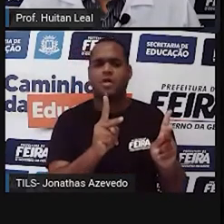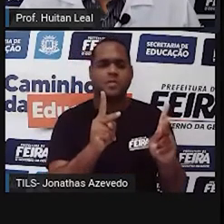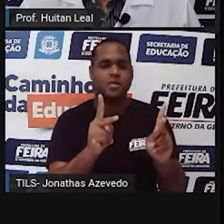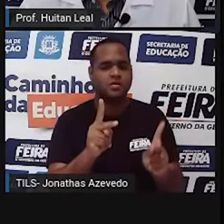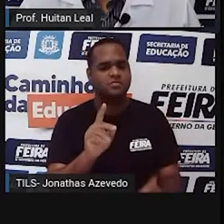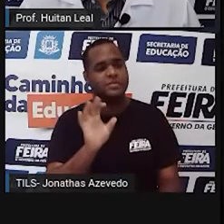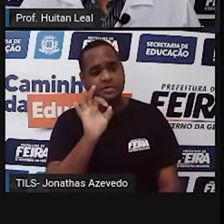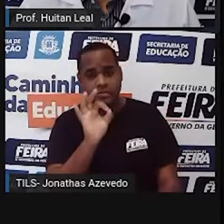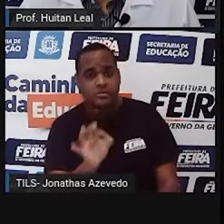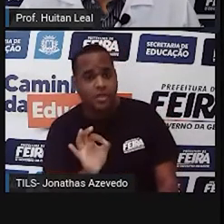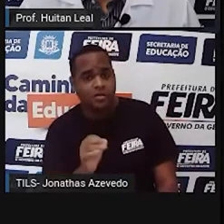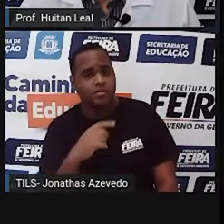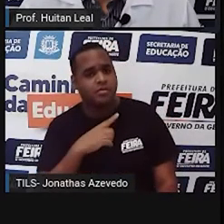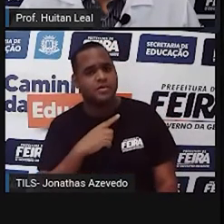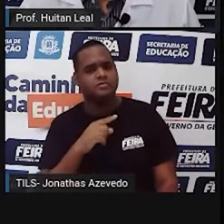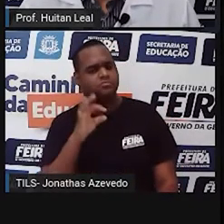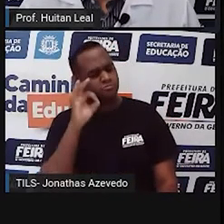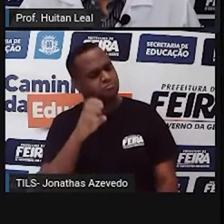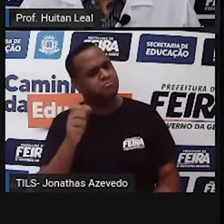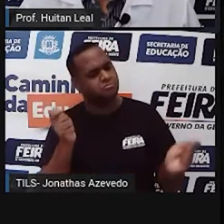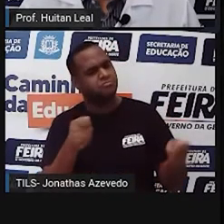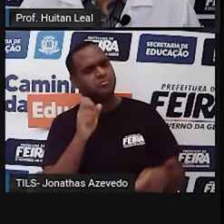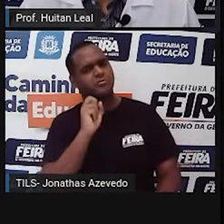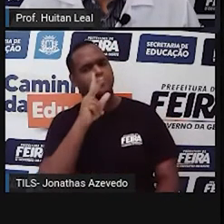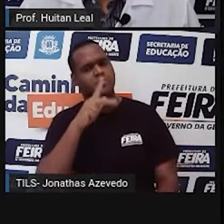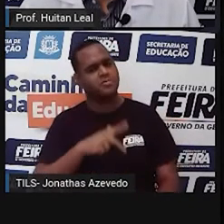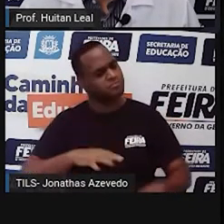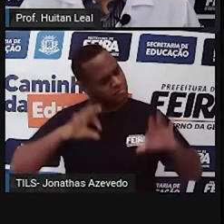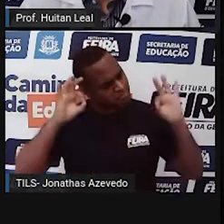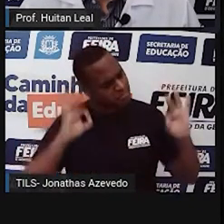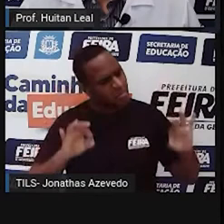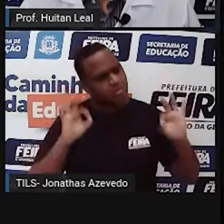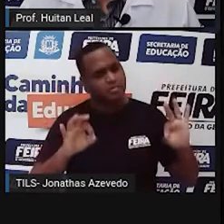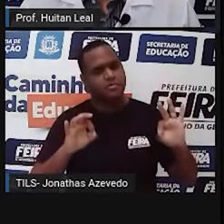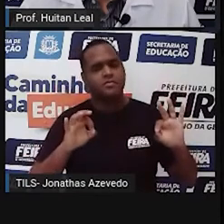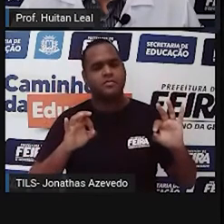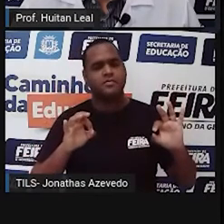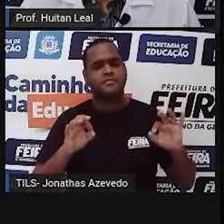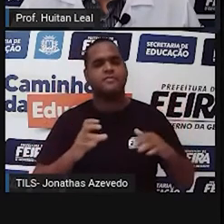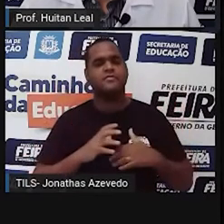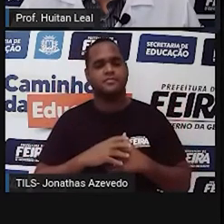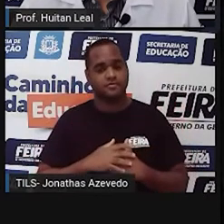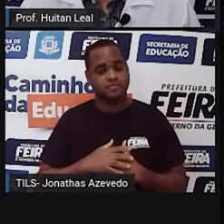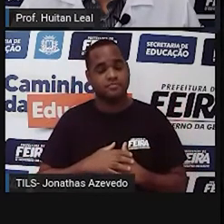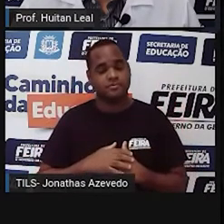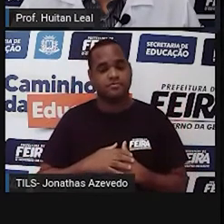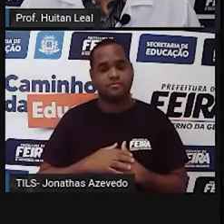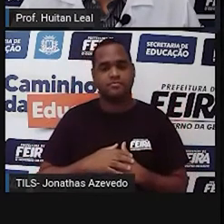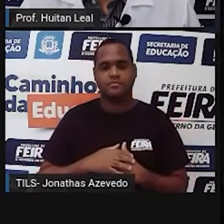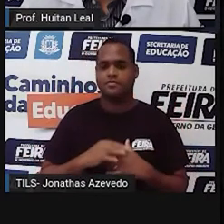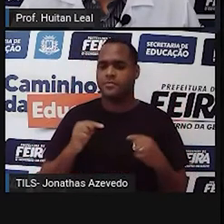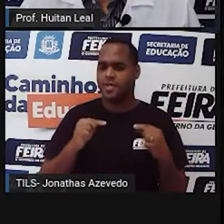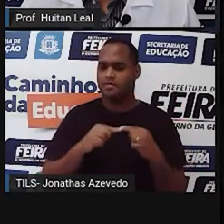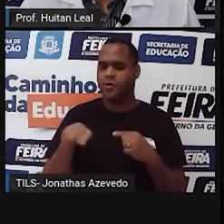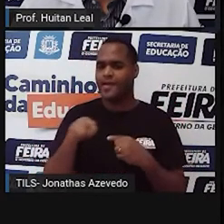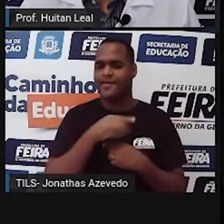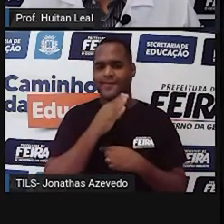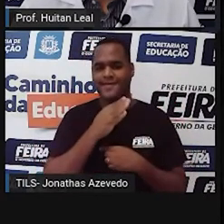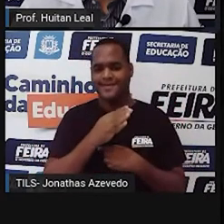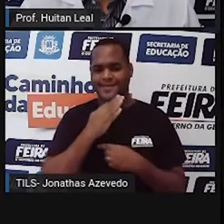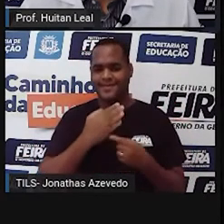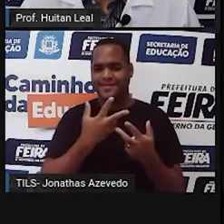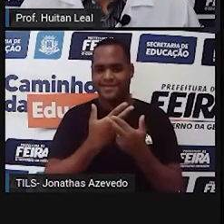efetivamente, de certo, sem dúvida, com certeza. Então, esses são os mais conhecidos, os